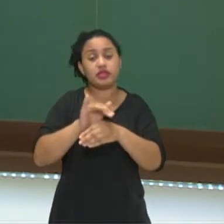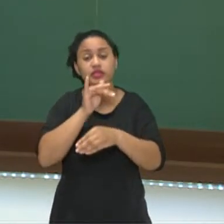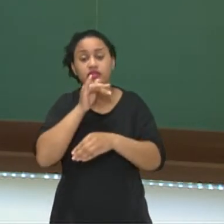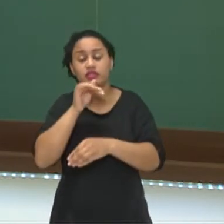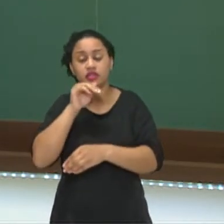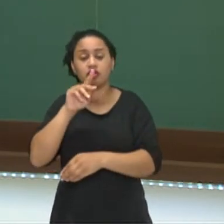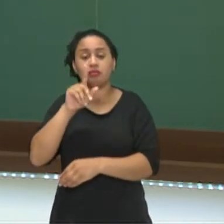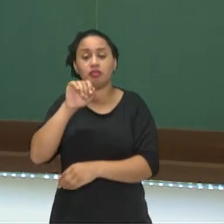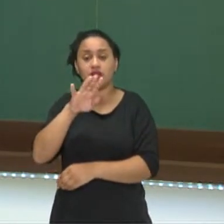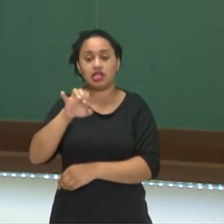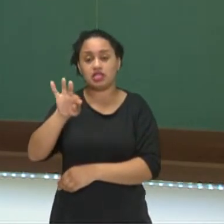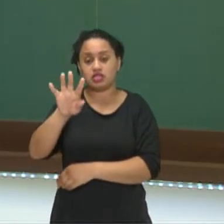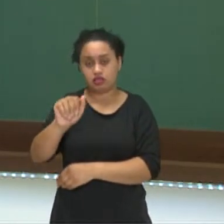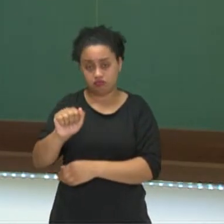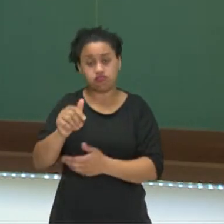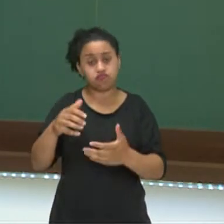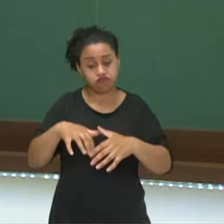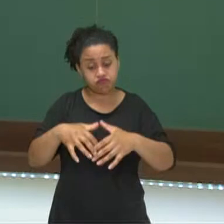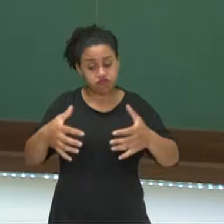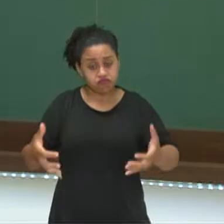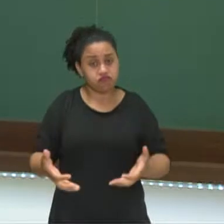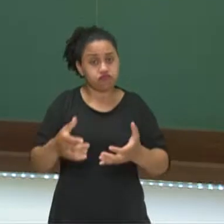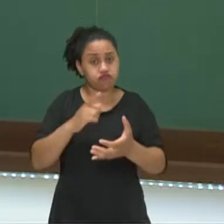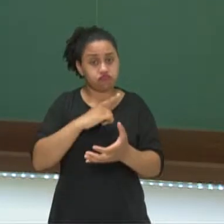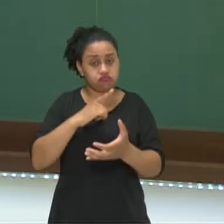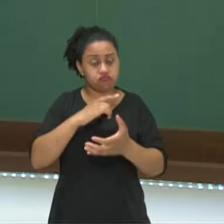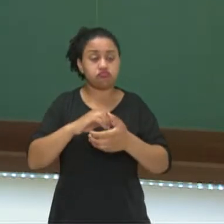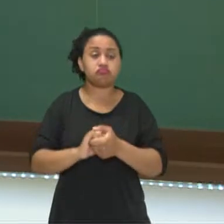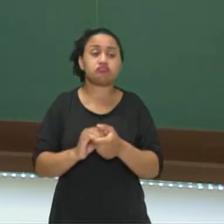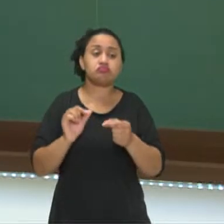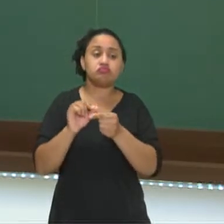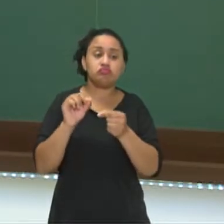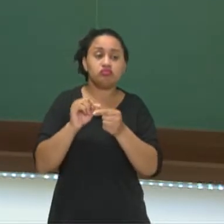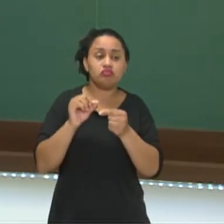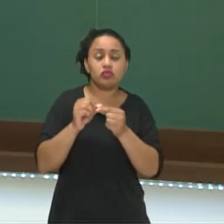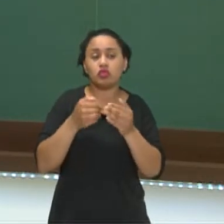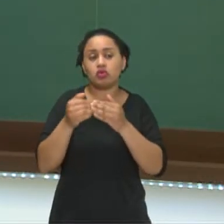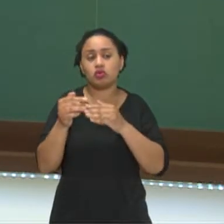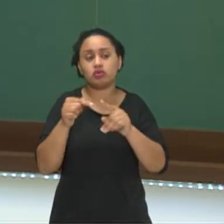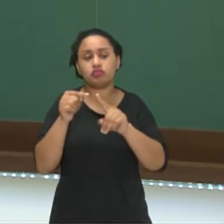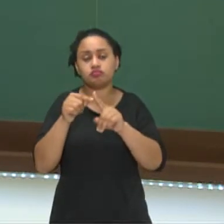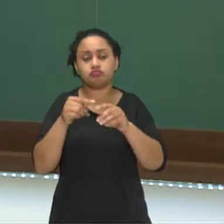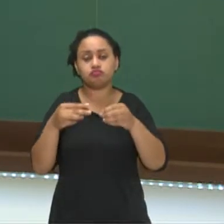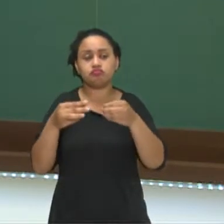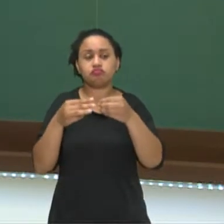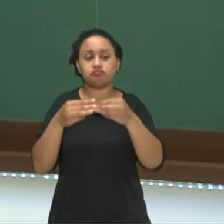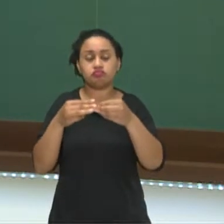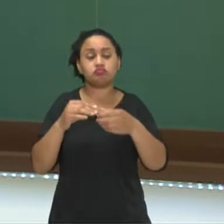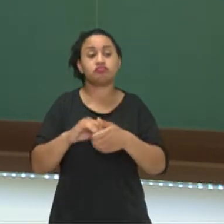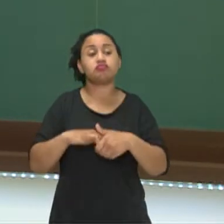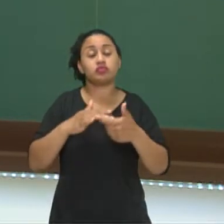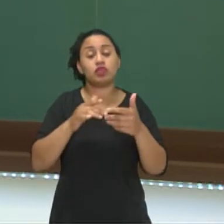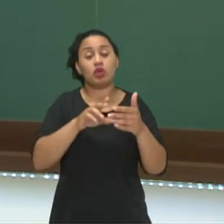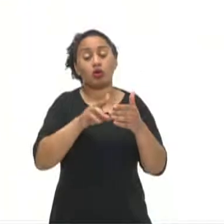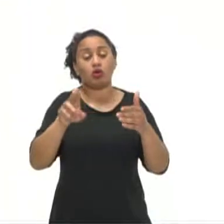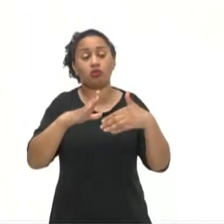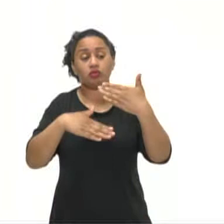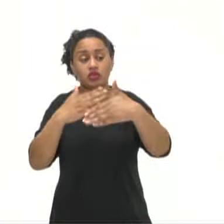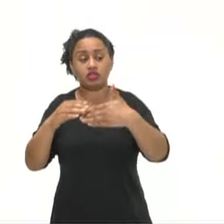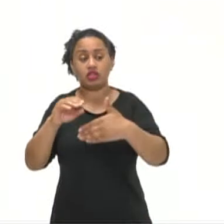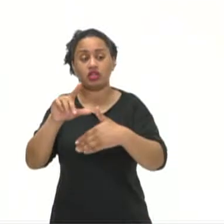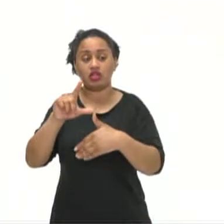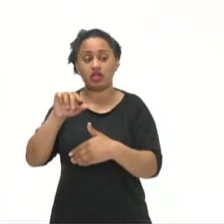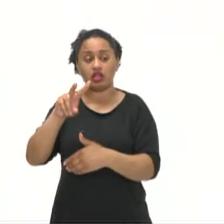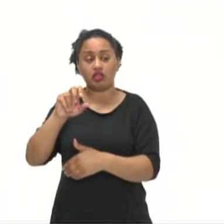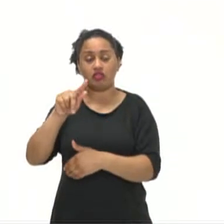Então ela tem a capacidade de formar qualquer tipo celular. Quando chega então nesse processo de